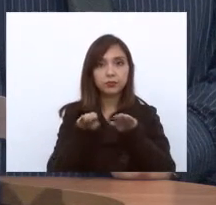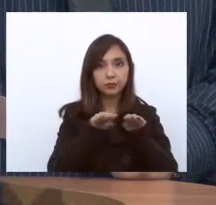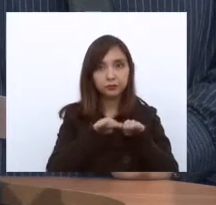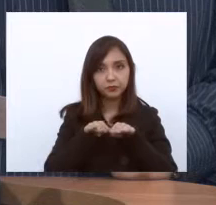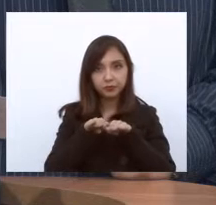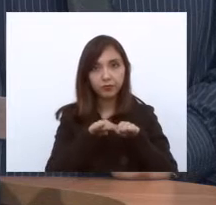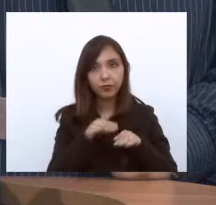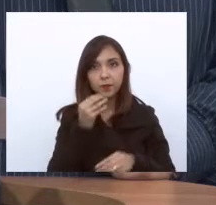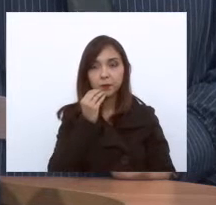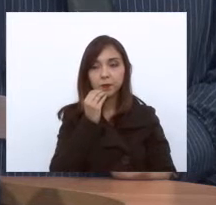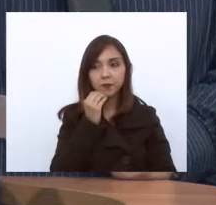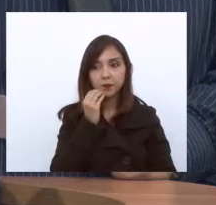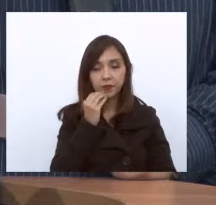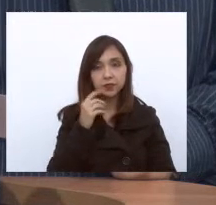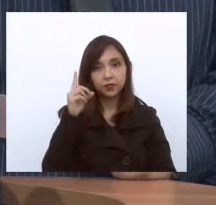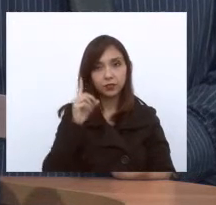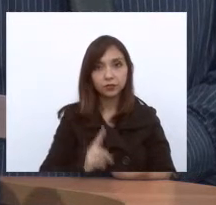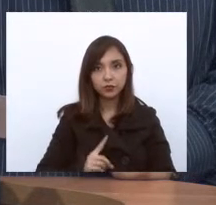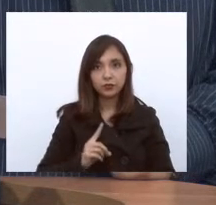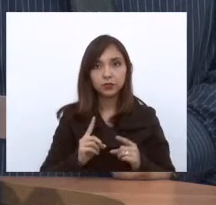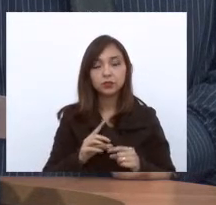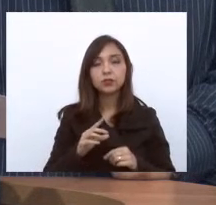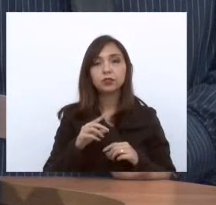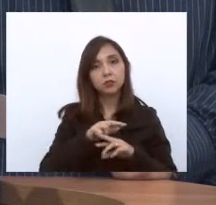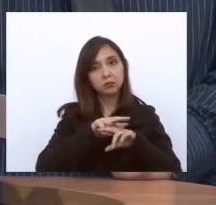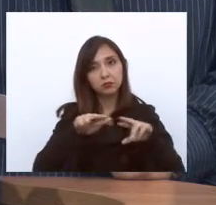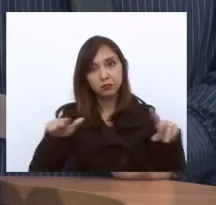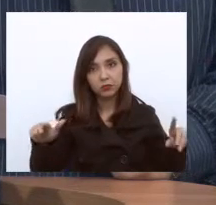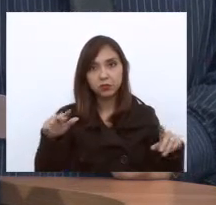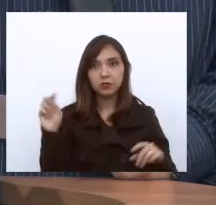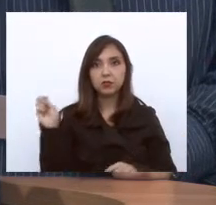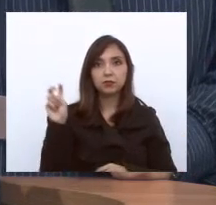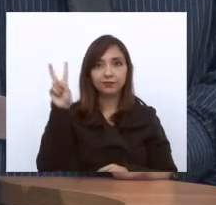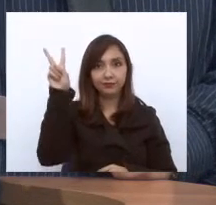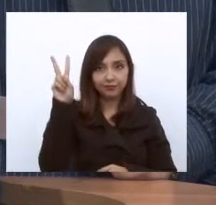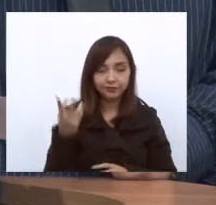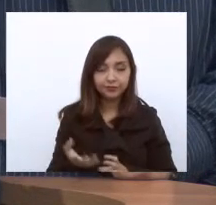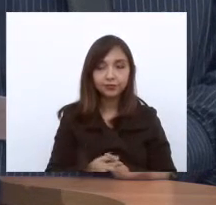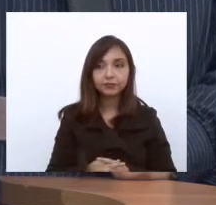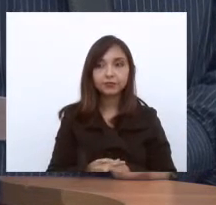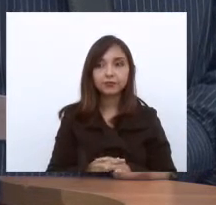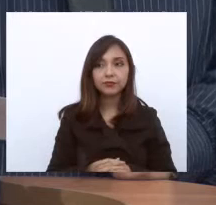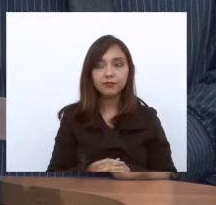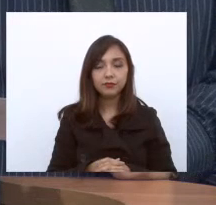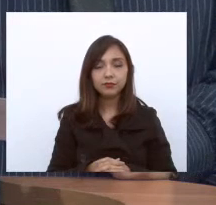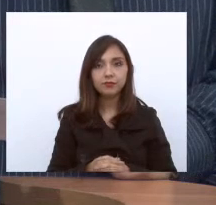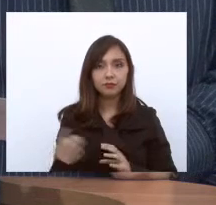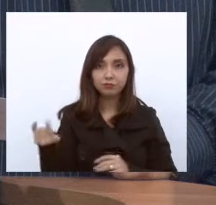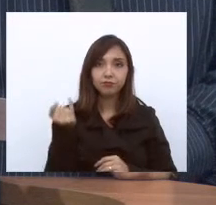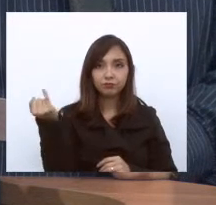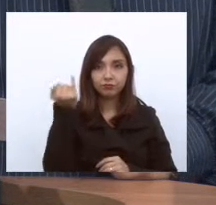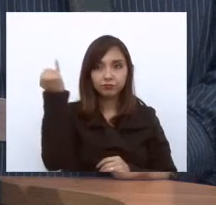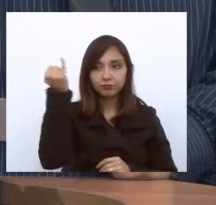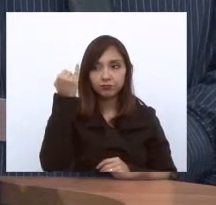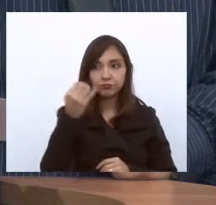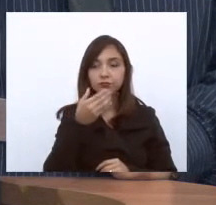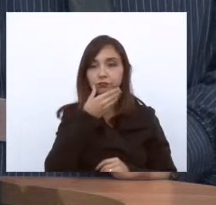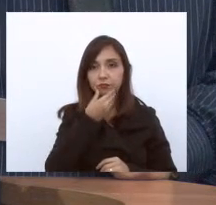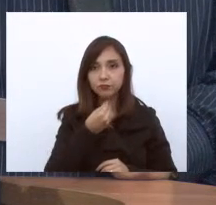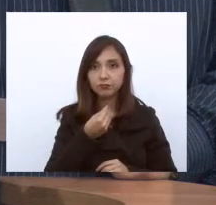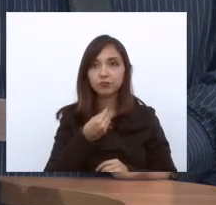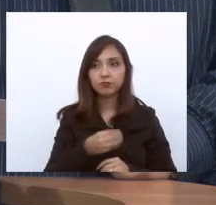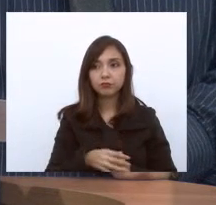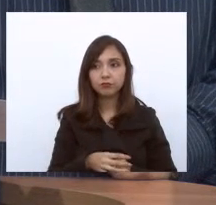igualdade, de direito dos demais valores fundamentais do homem e